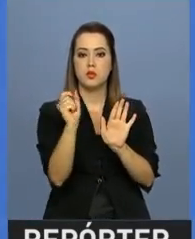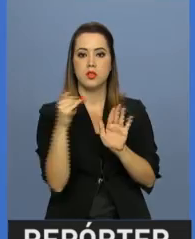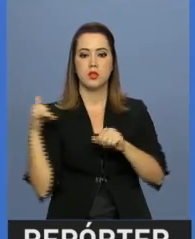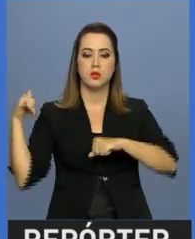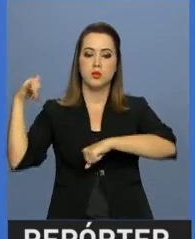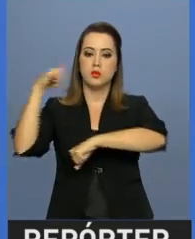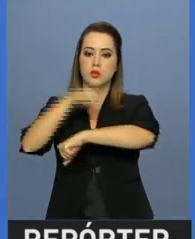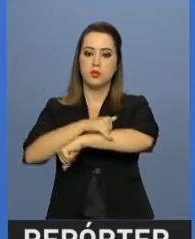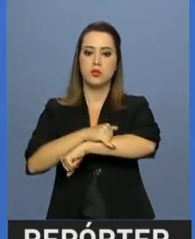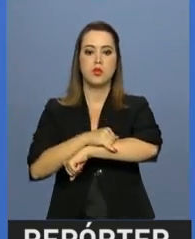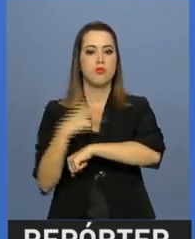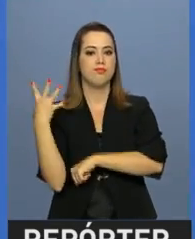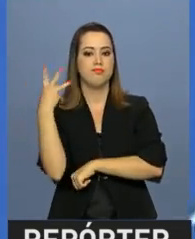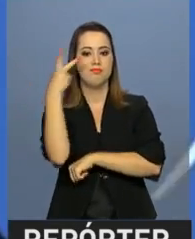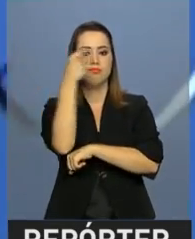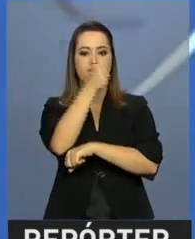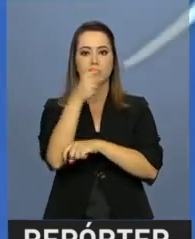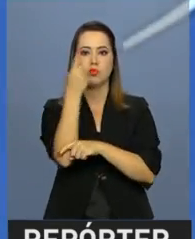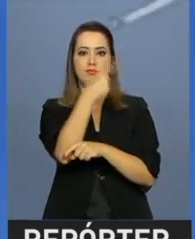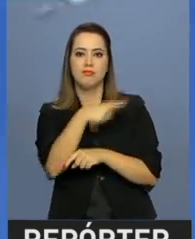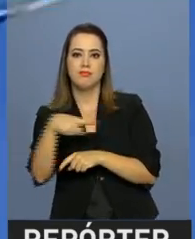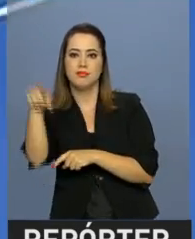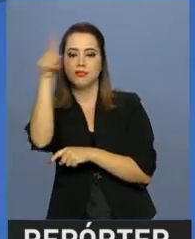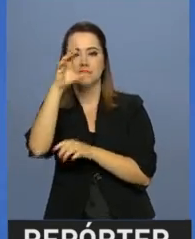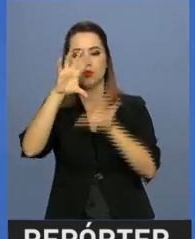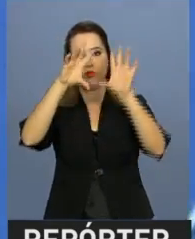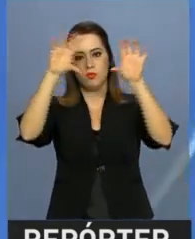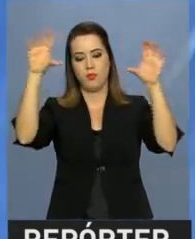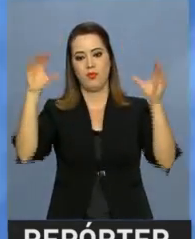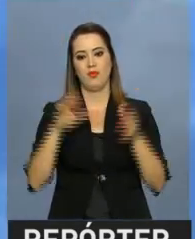Fumaça, com a famosa escrita aos céus.